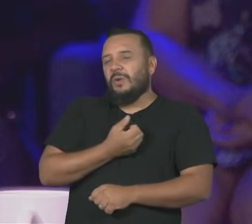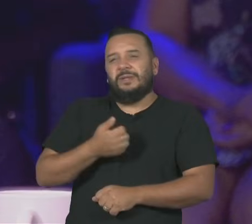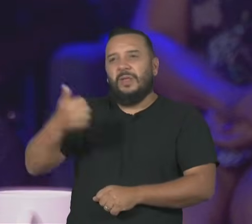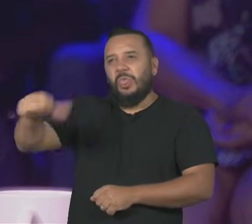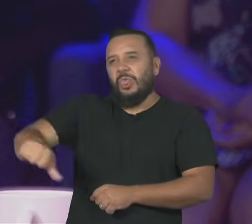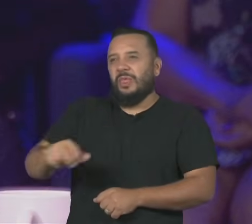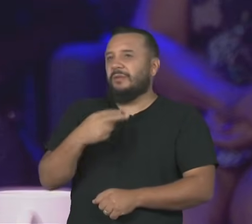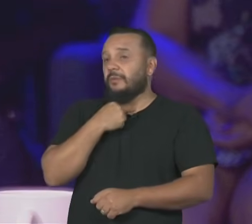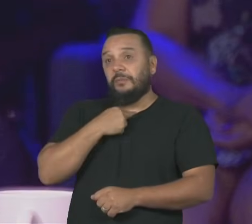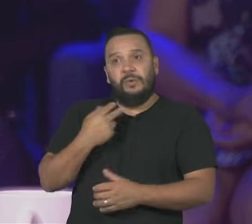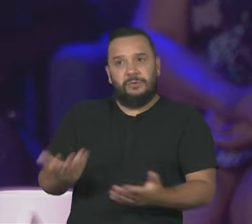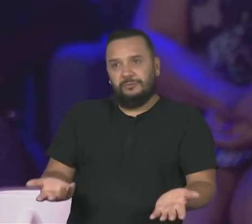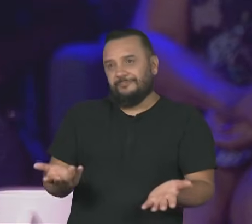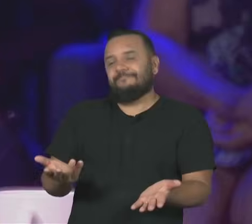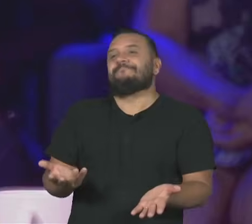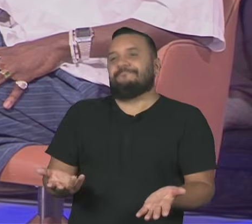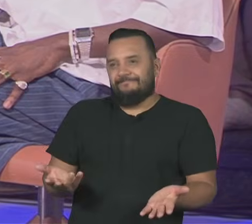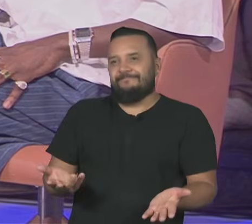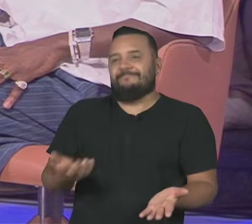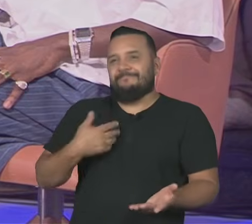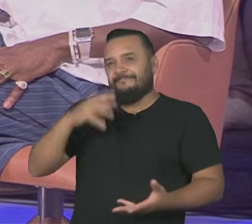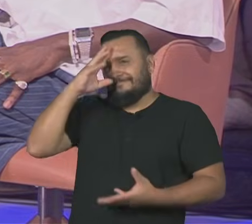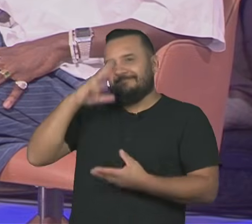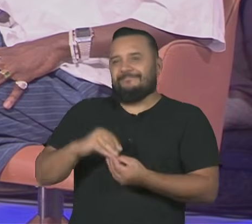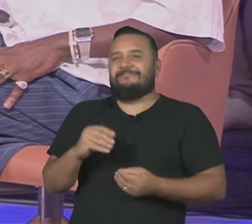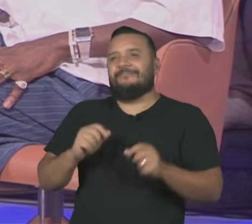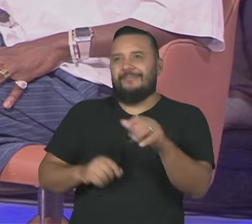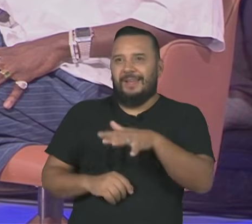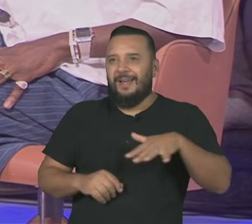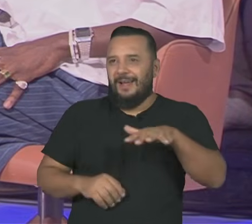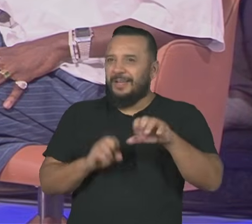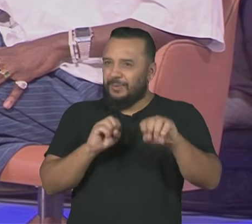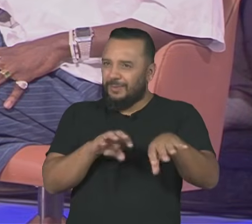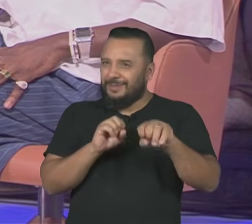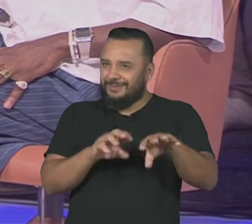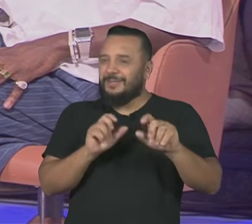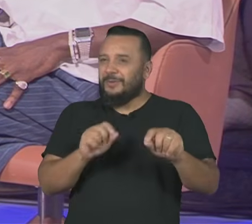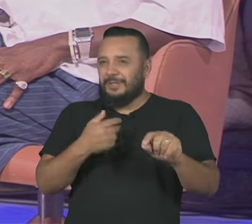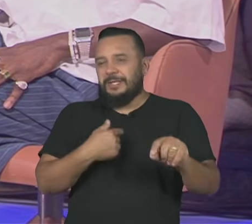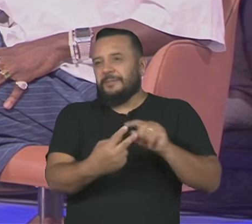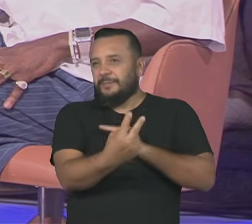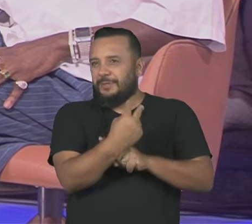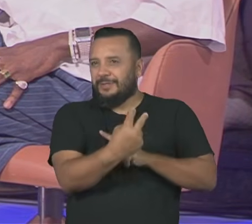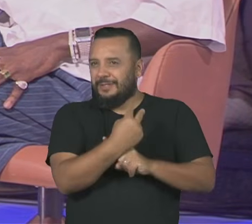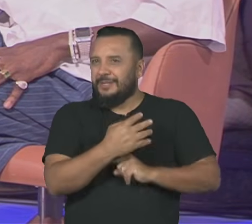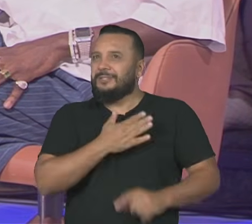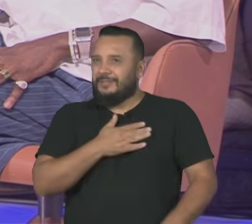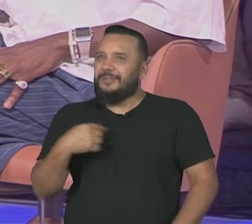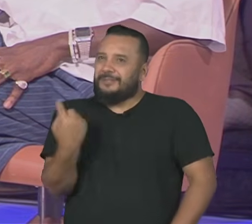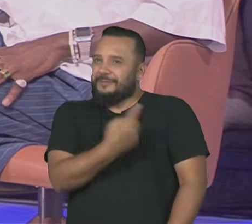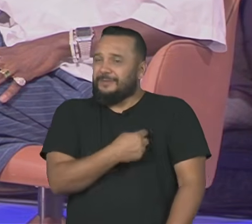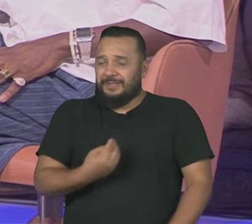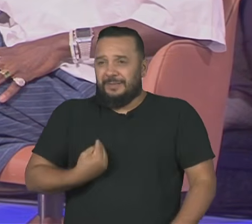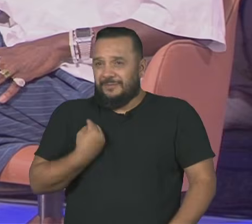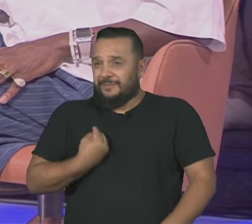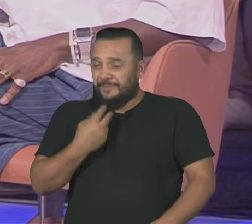Então eu entendi que a educação era um escudo que que a gente tem contra